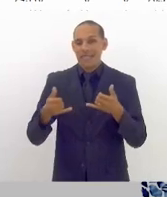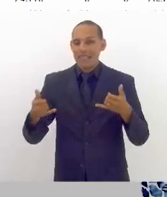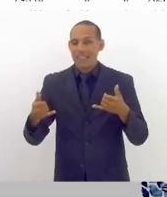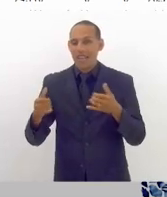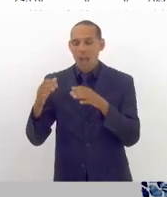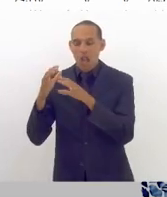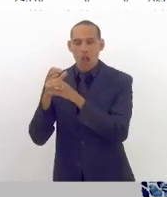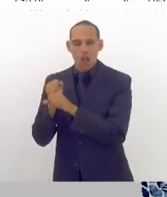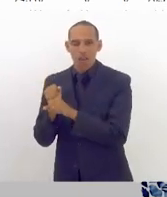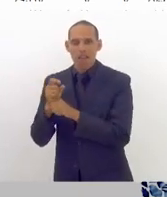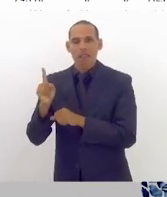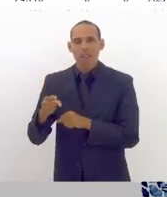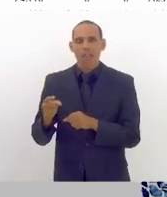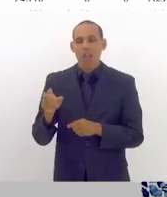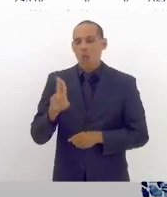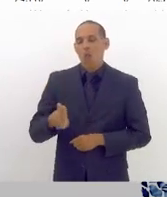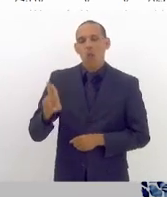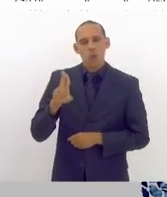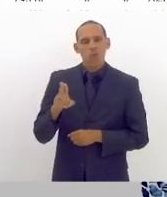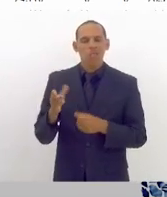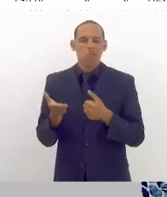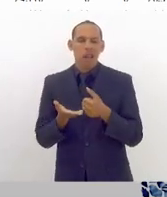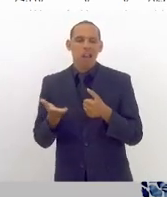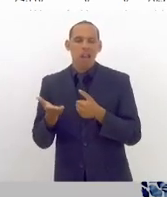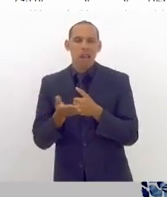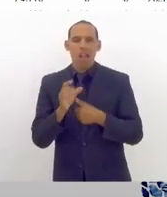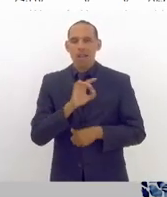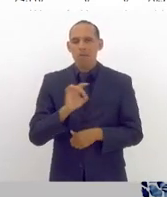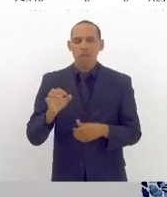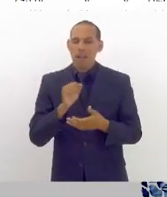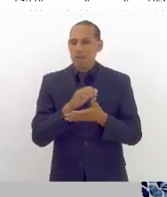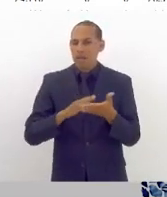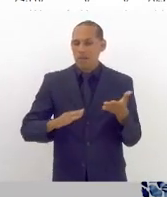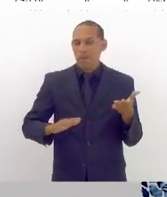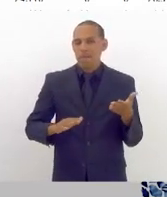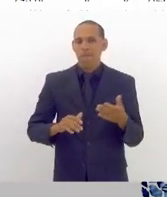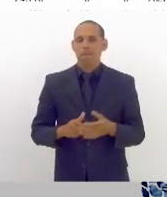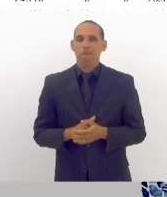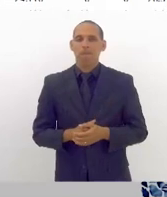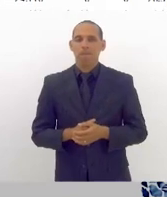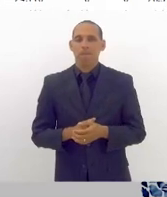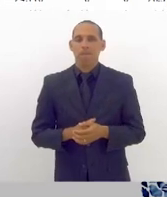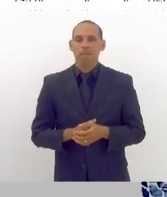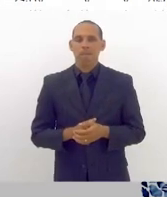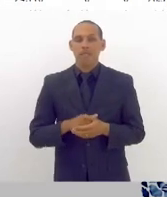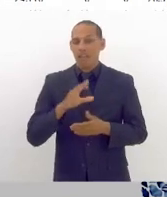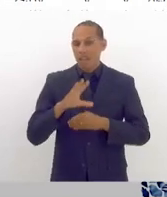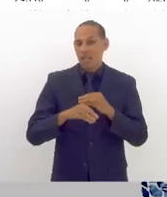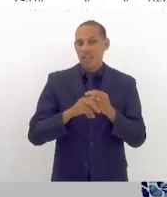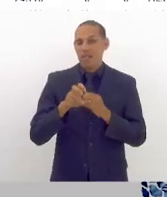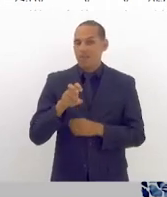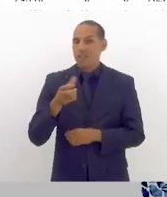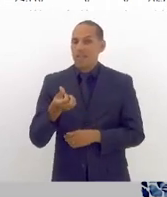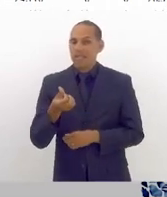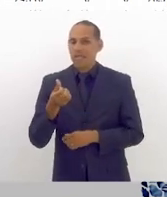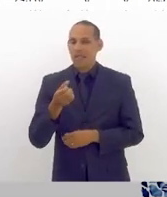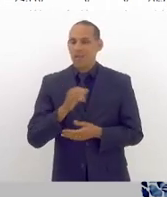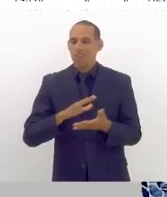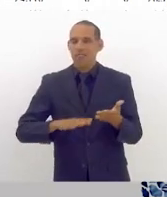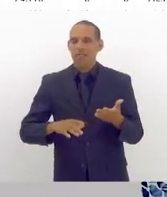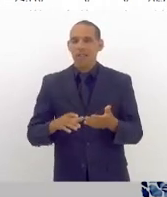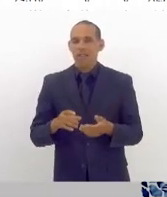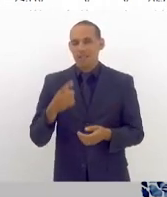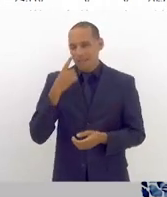o total do consumo intermediário das atividades cada atividade no caso mais desagregado de 56 atividades aqui 12